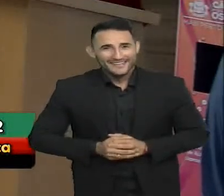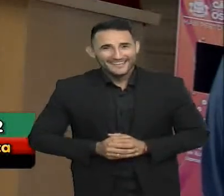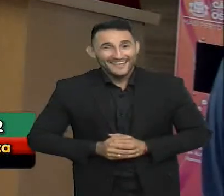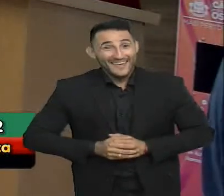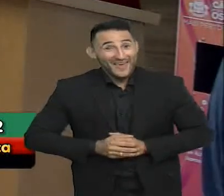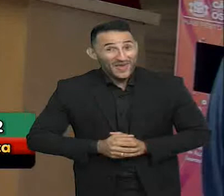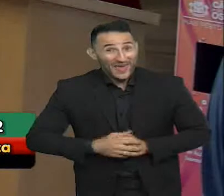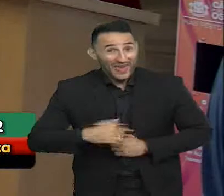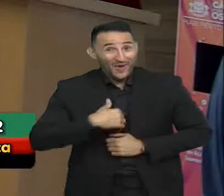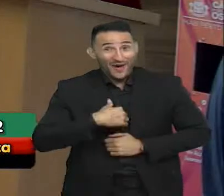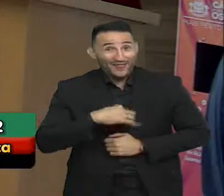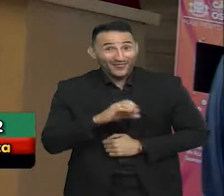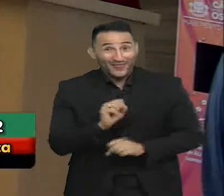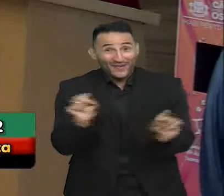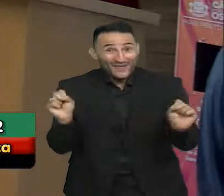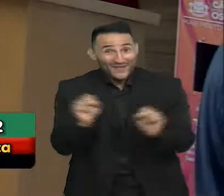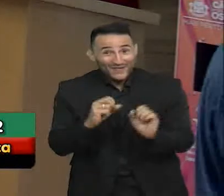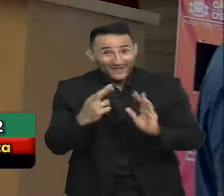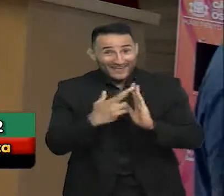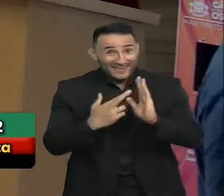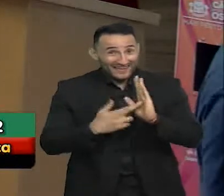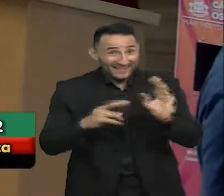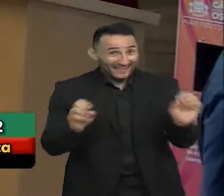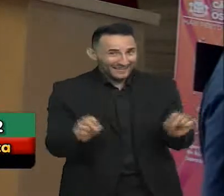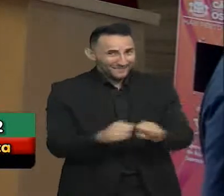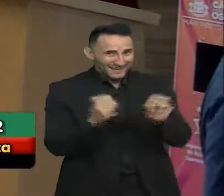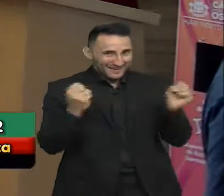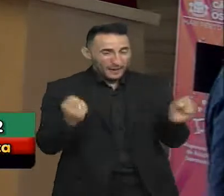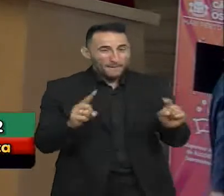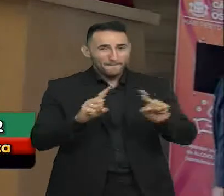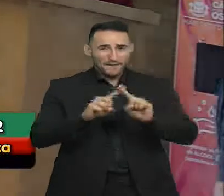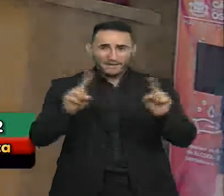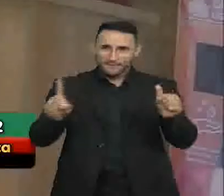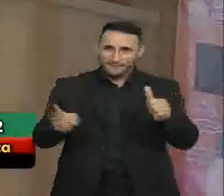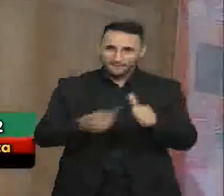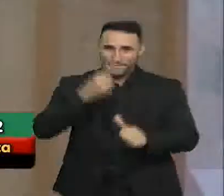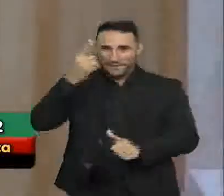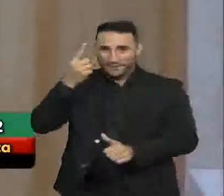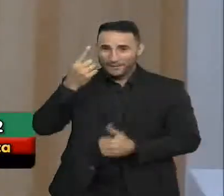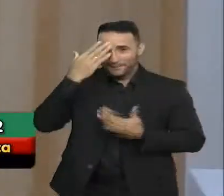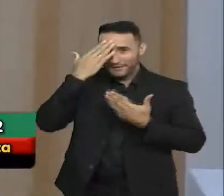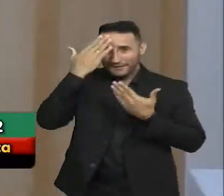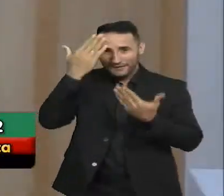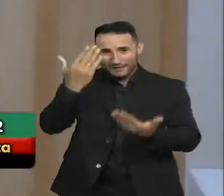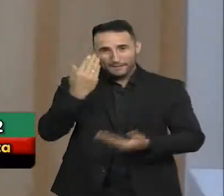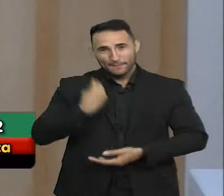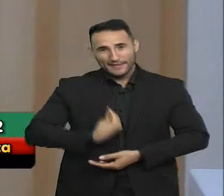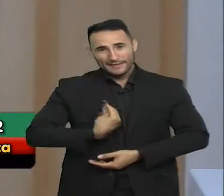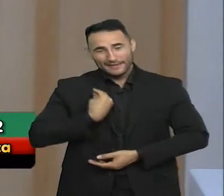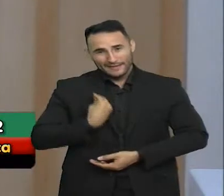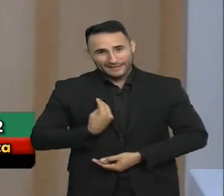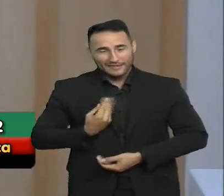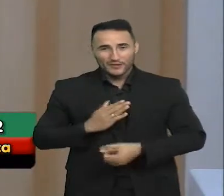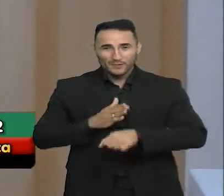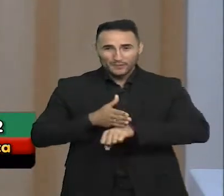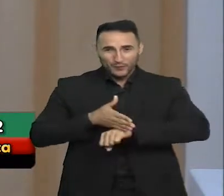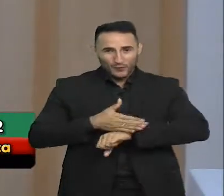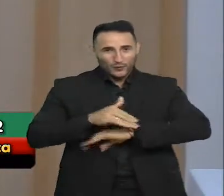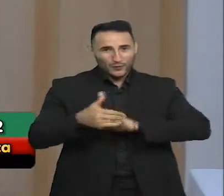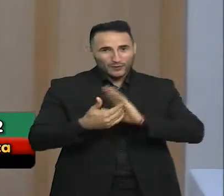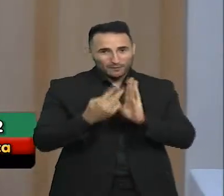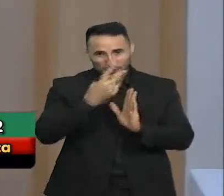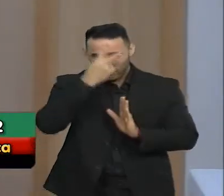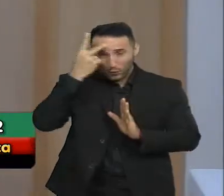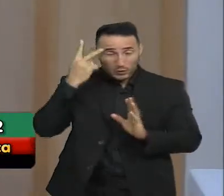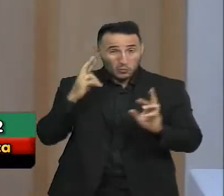quebrar protocolos, viu, gente? É, primeiro, eu gostaria de agradecer a presença de todas e todos. Eu estava